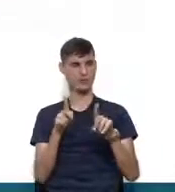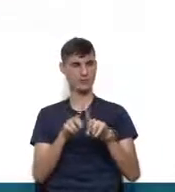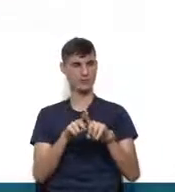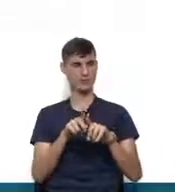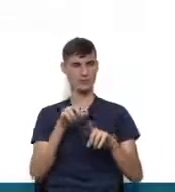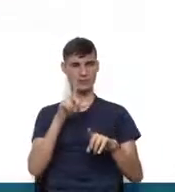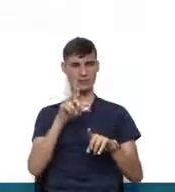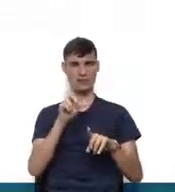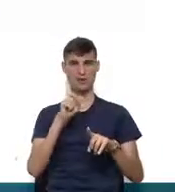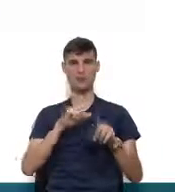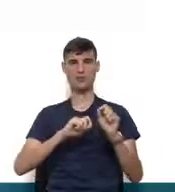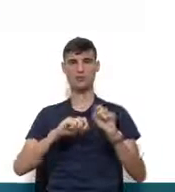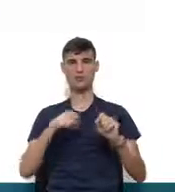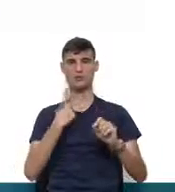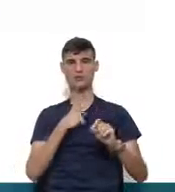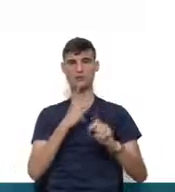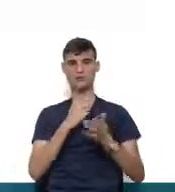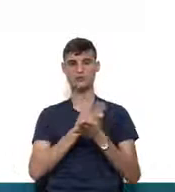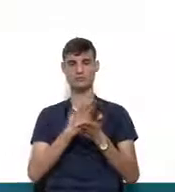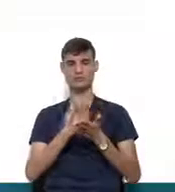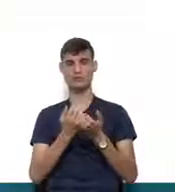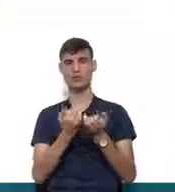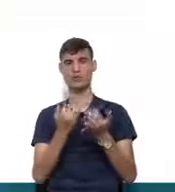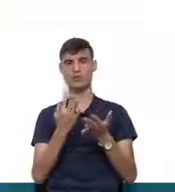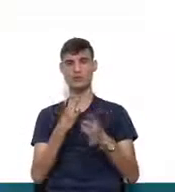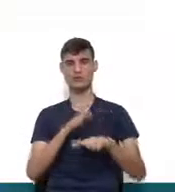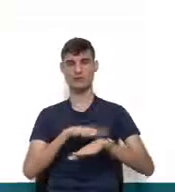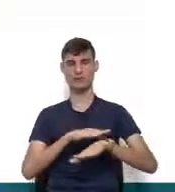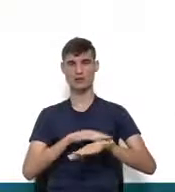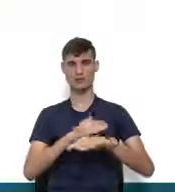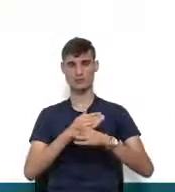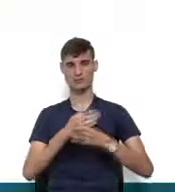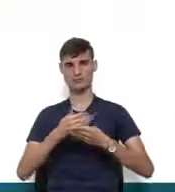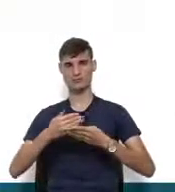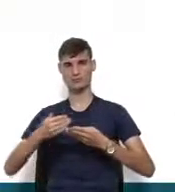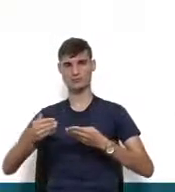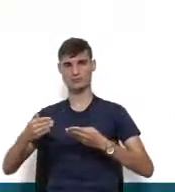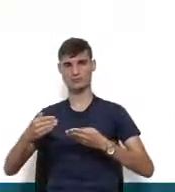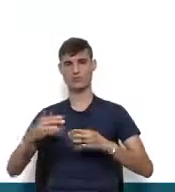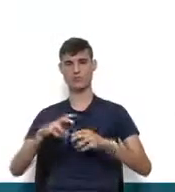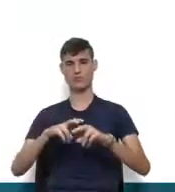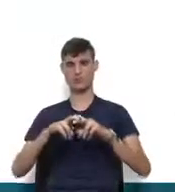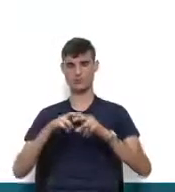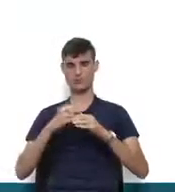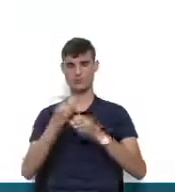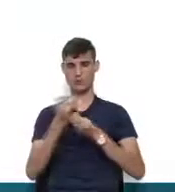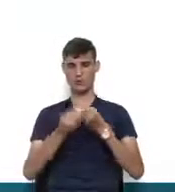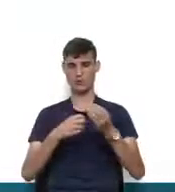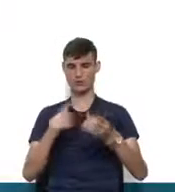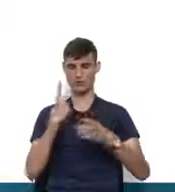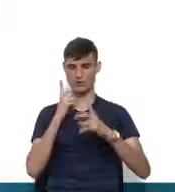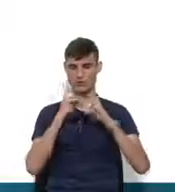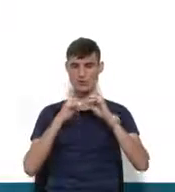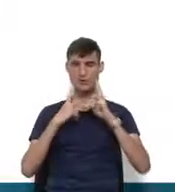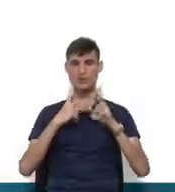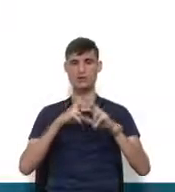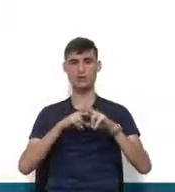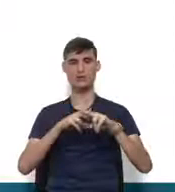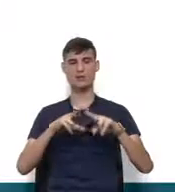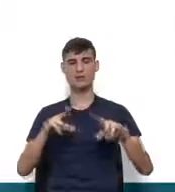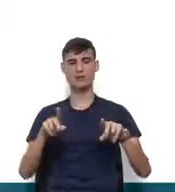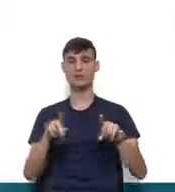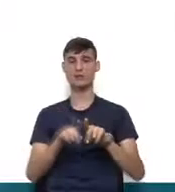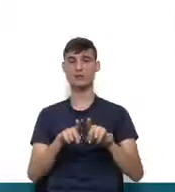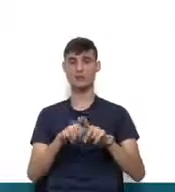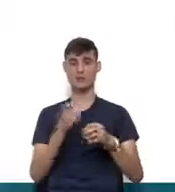L, que é o caso do nosso semiperíodo, tá? E aí, como garantir a igualdade e